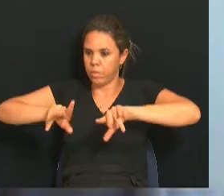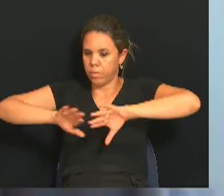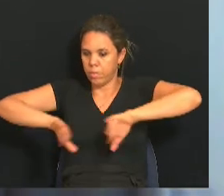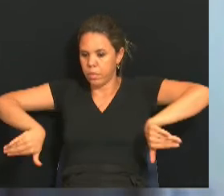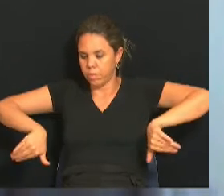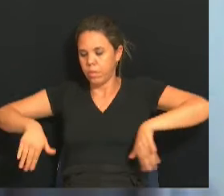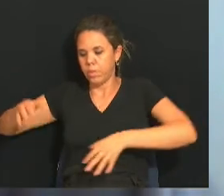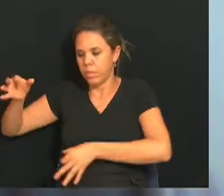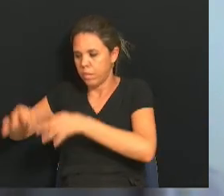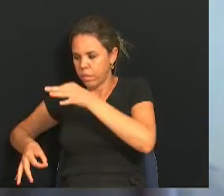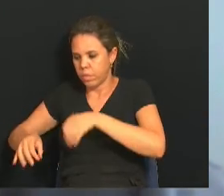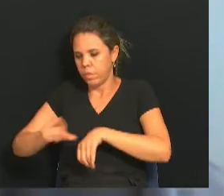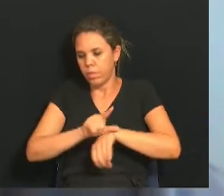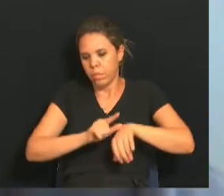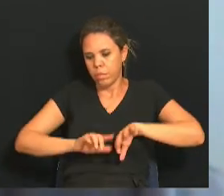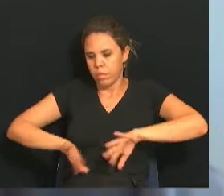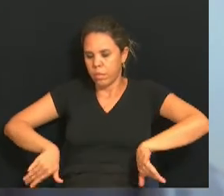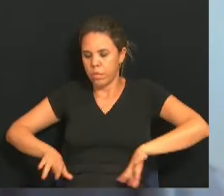de Educação, né?